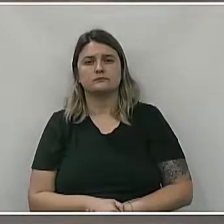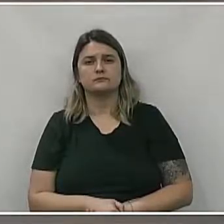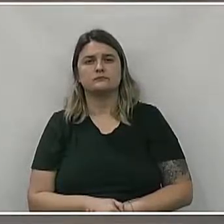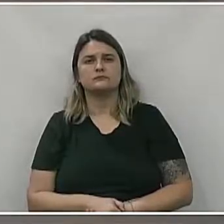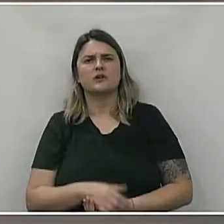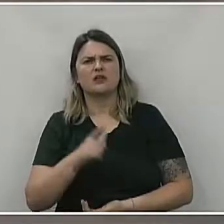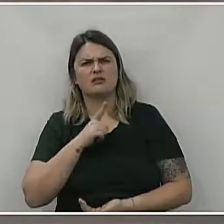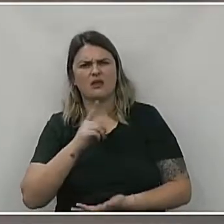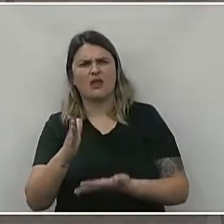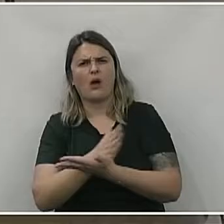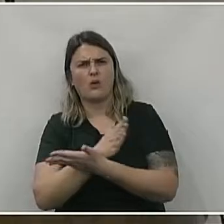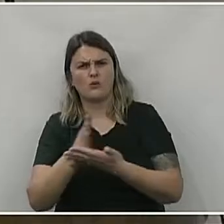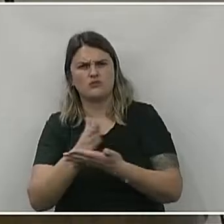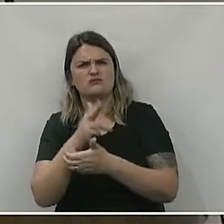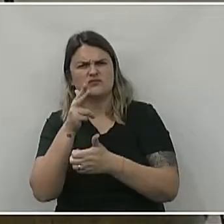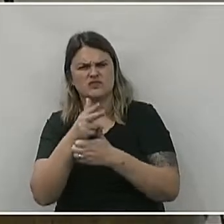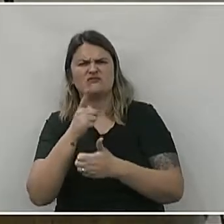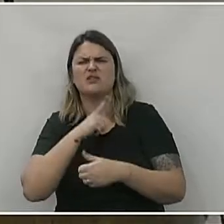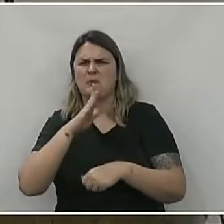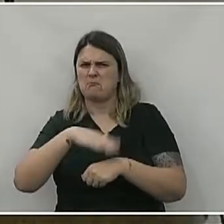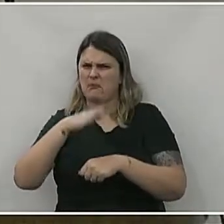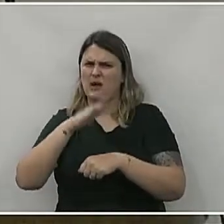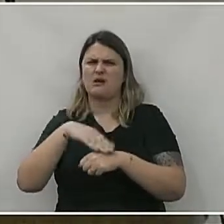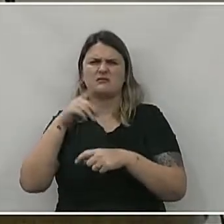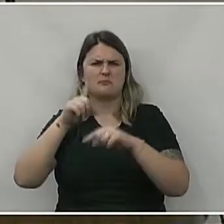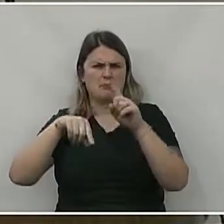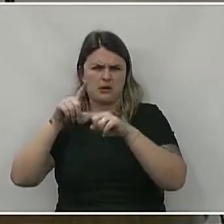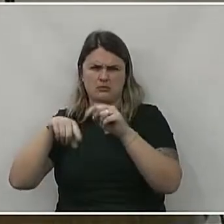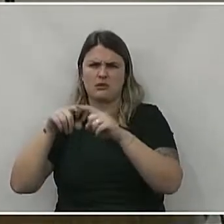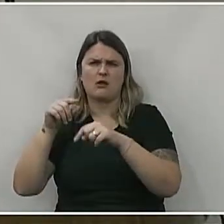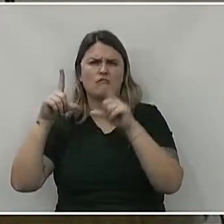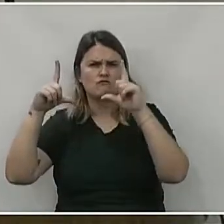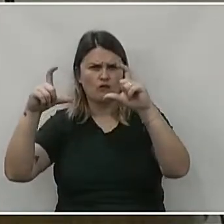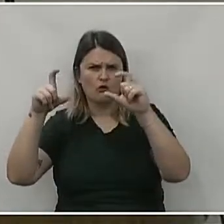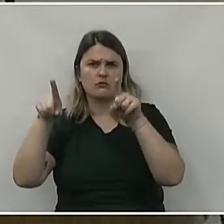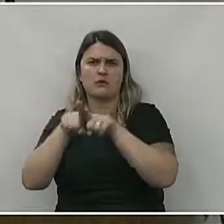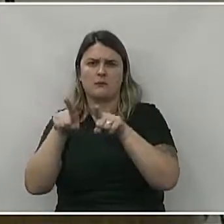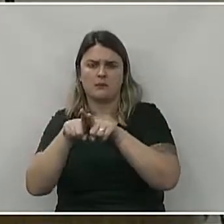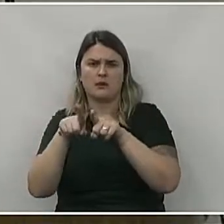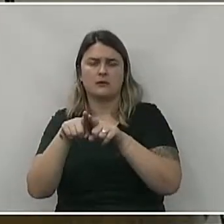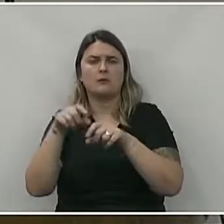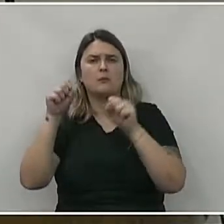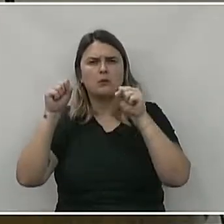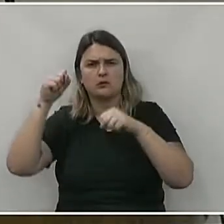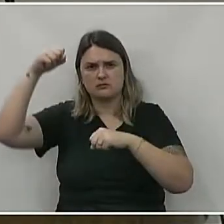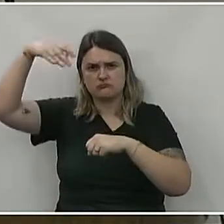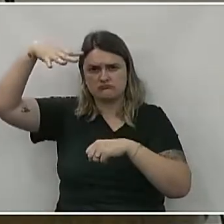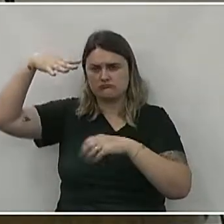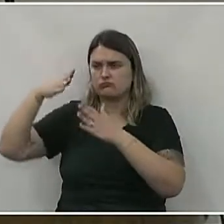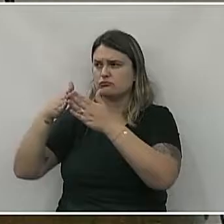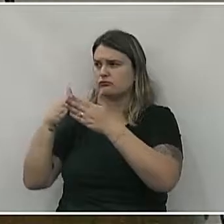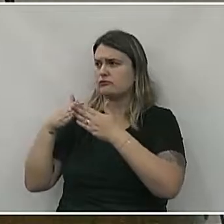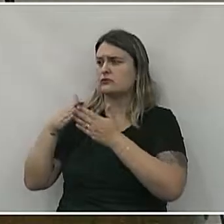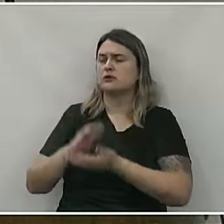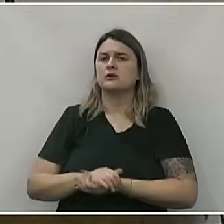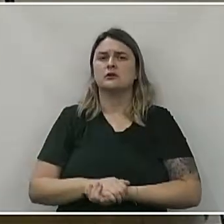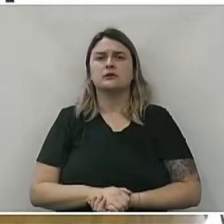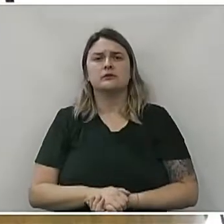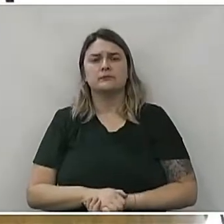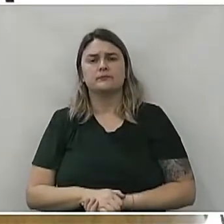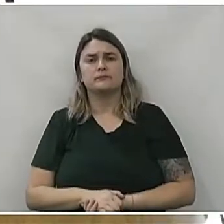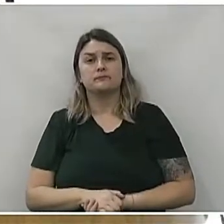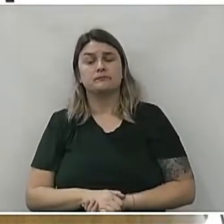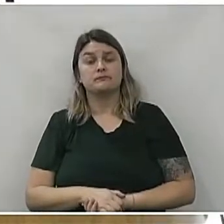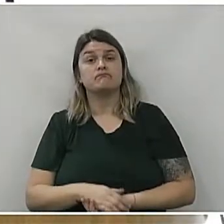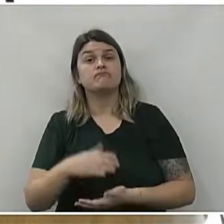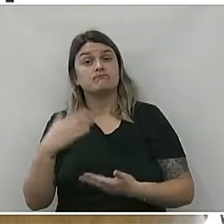Esses são só alguns vídeos, nós temos mais imagens também. Eu quero colocar, pode acender a luz para mim, Adriano, por favor.